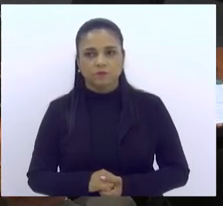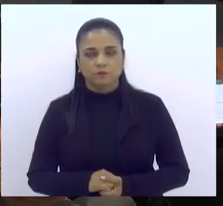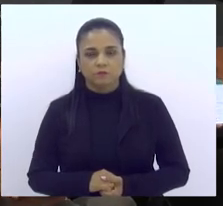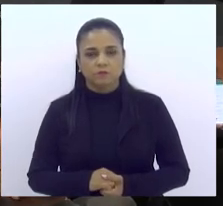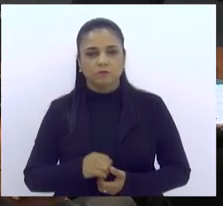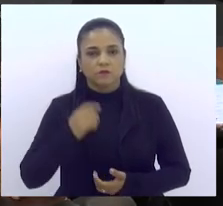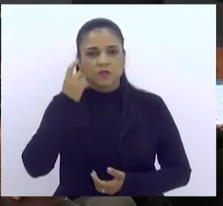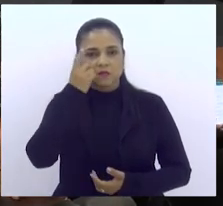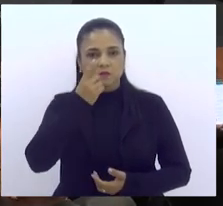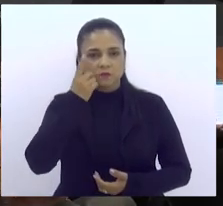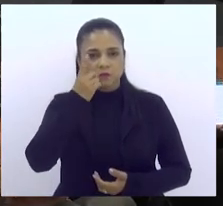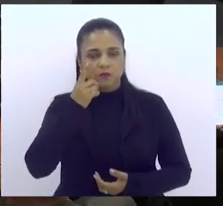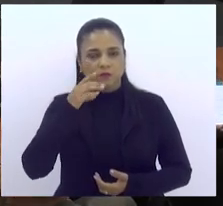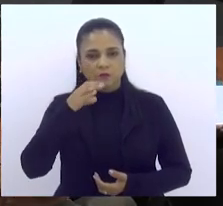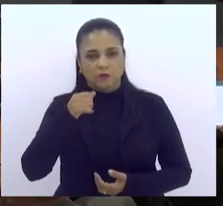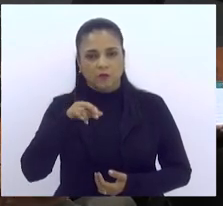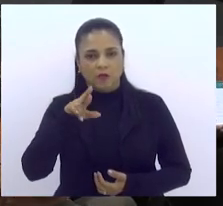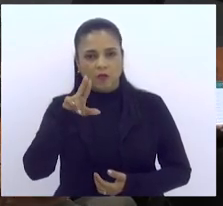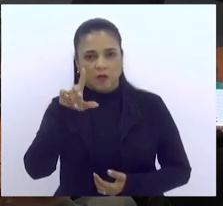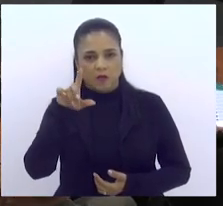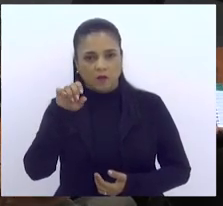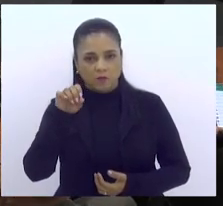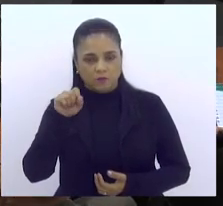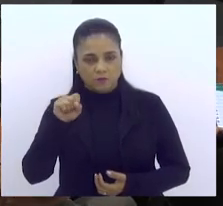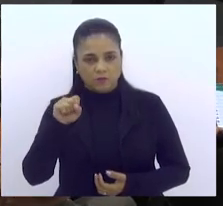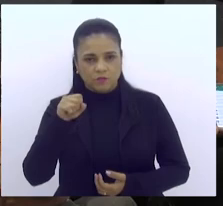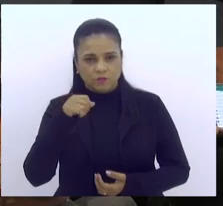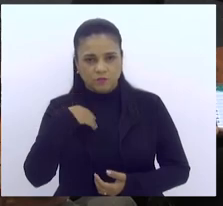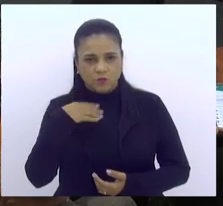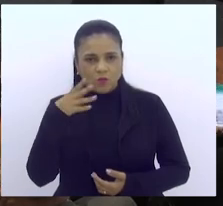Deputado Carlos Augusto, nos escuta? Não está saindo som aqui.